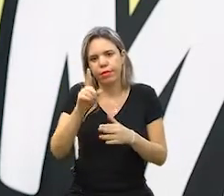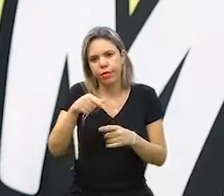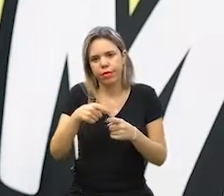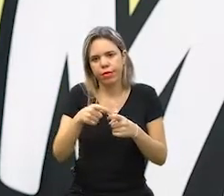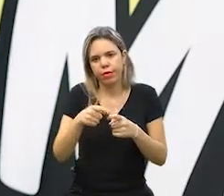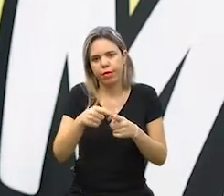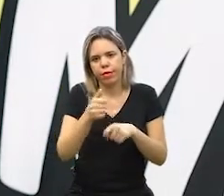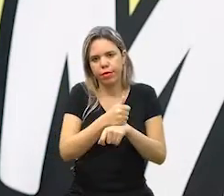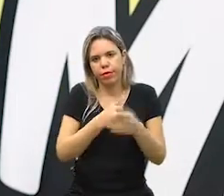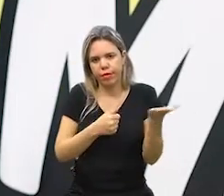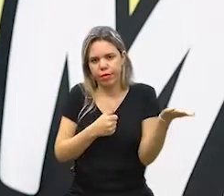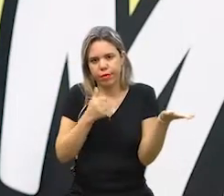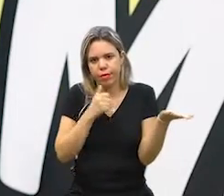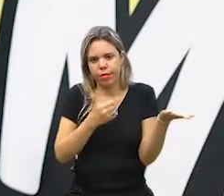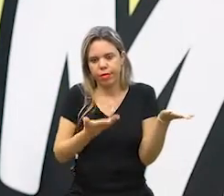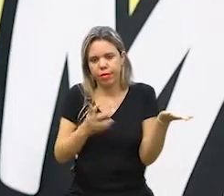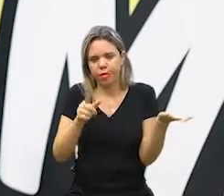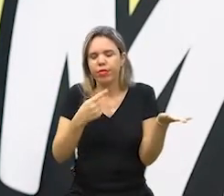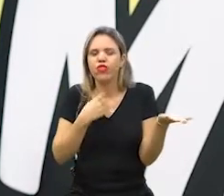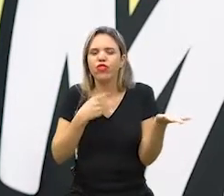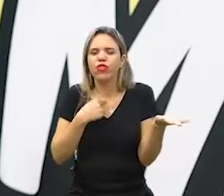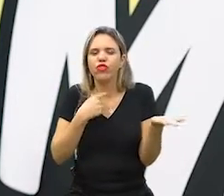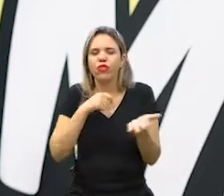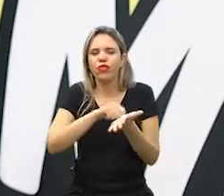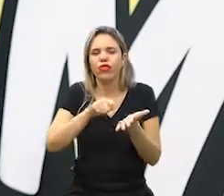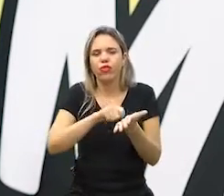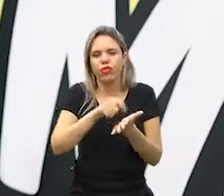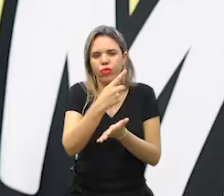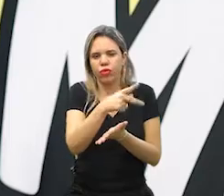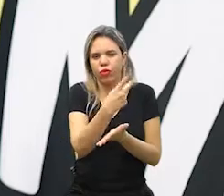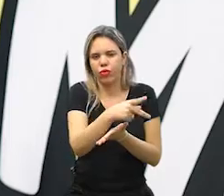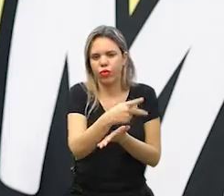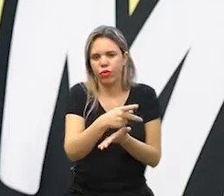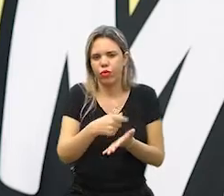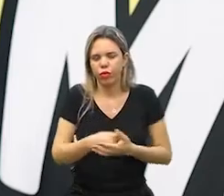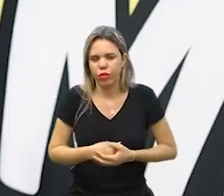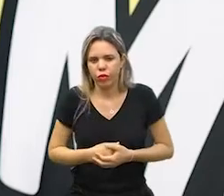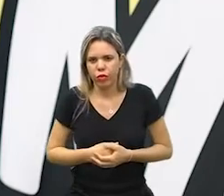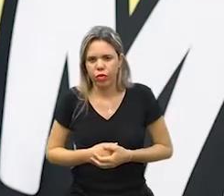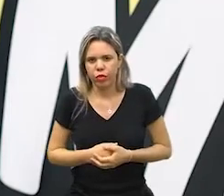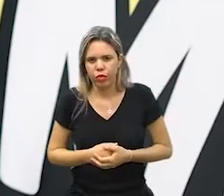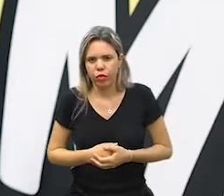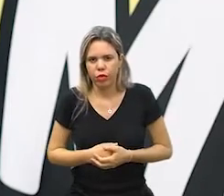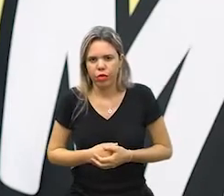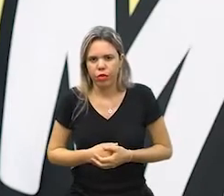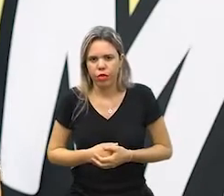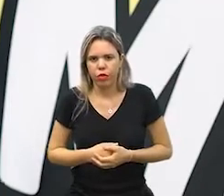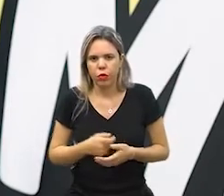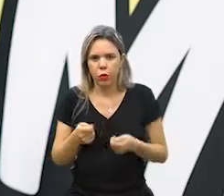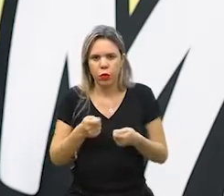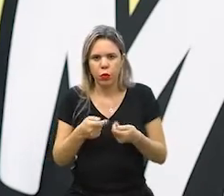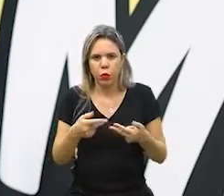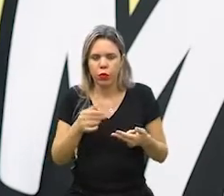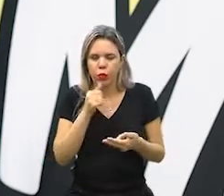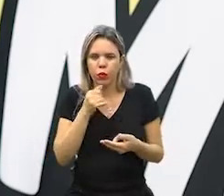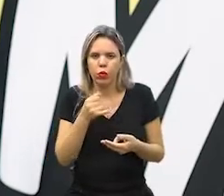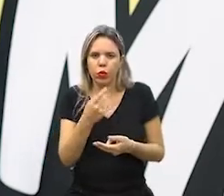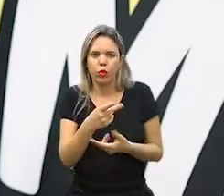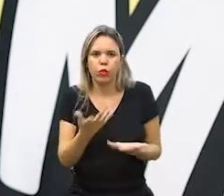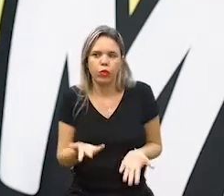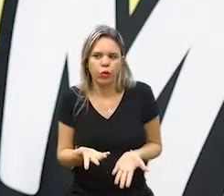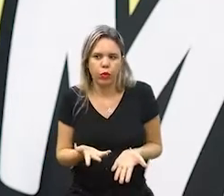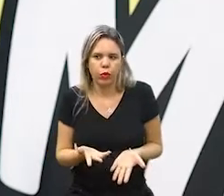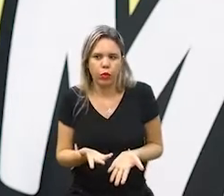é médica, e essa vontade de escrever, você lidou ali com